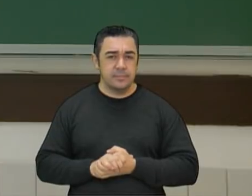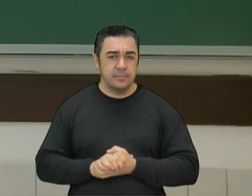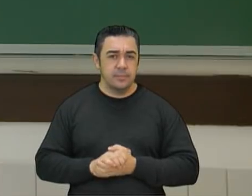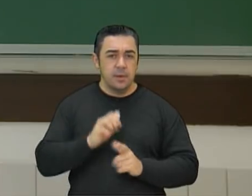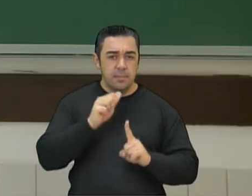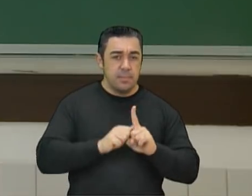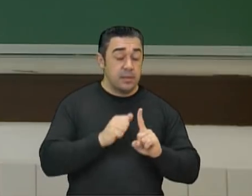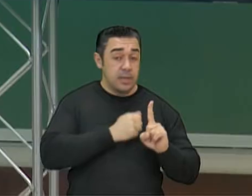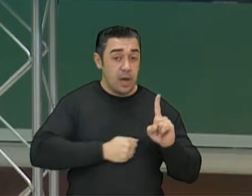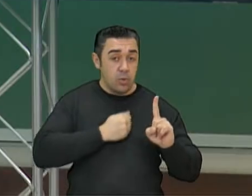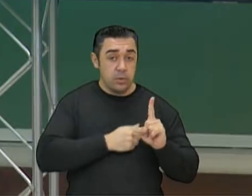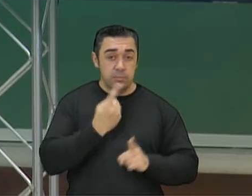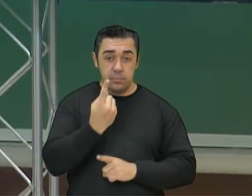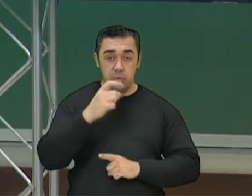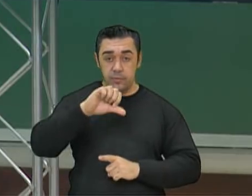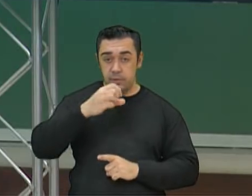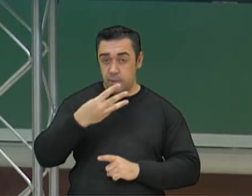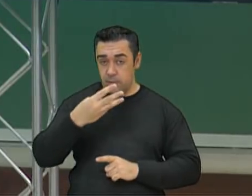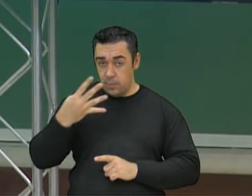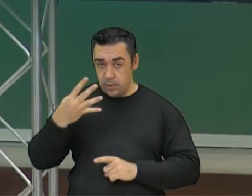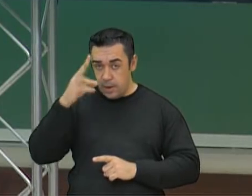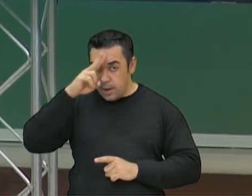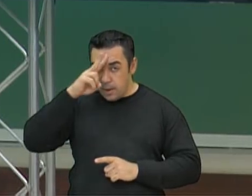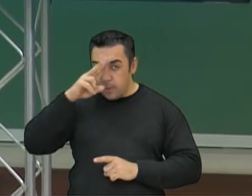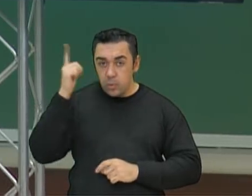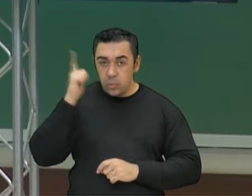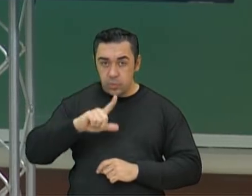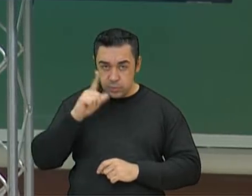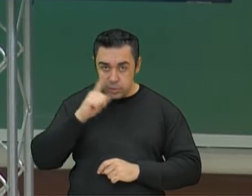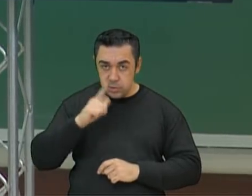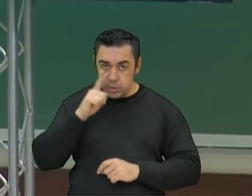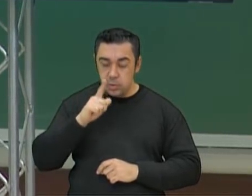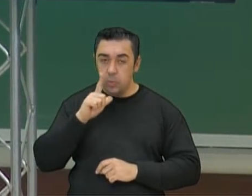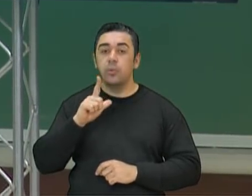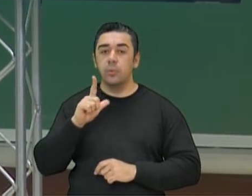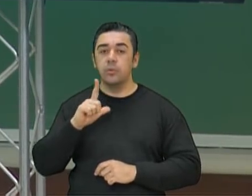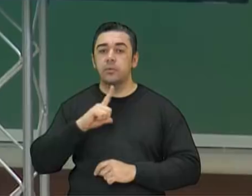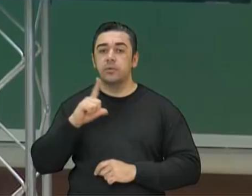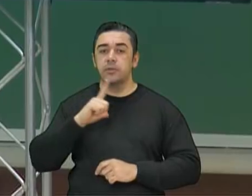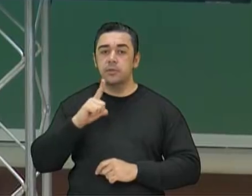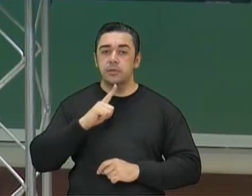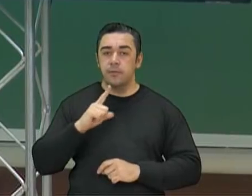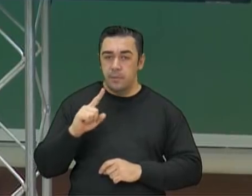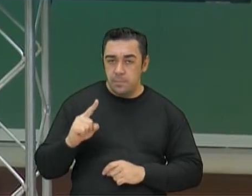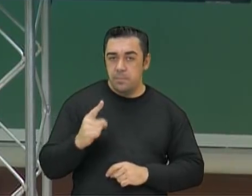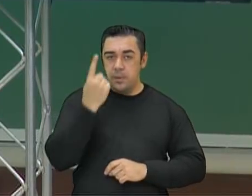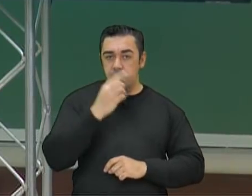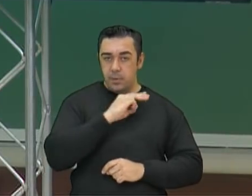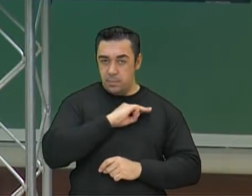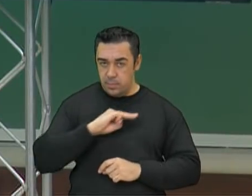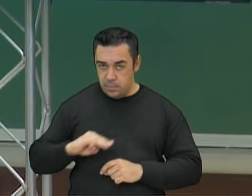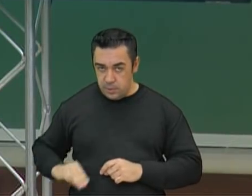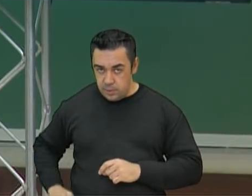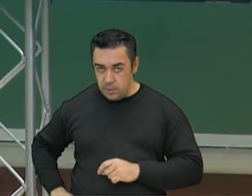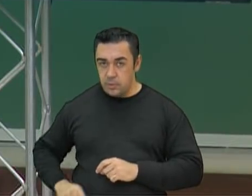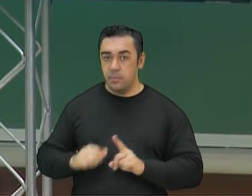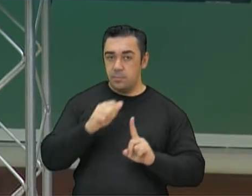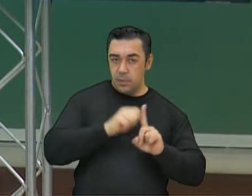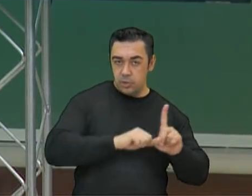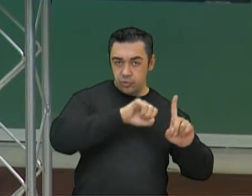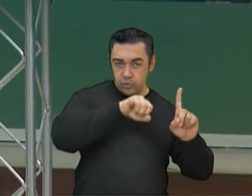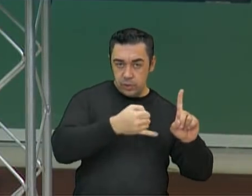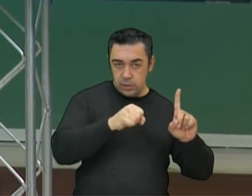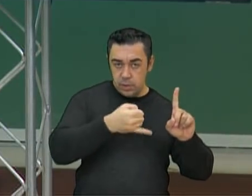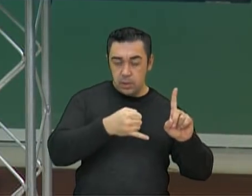Agosto de 34. Lembra, o Hitler tomou o poder, assumiu o poder na Alemanha em janeiro de 33.